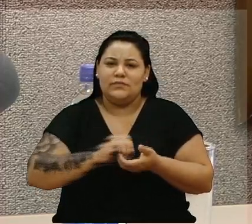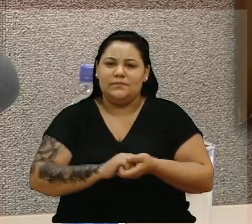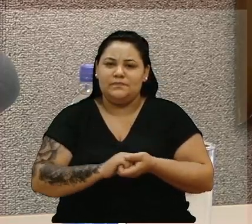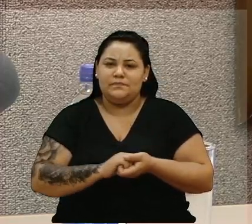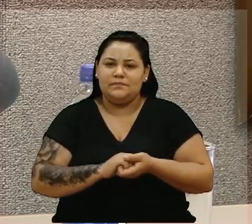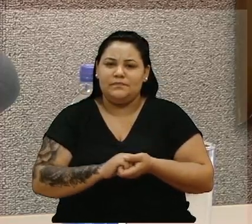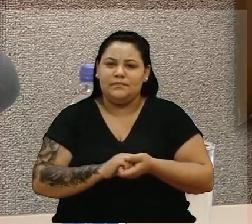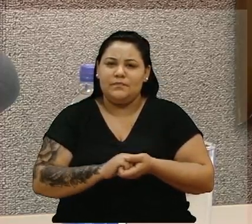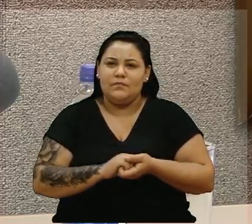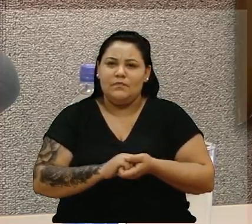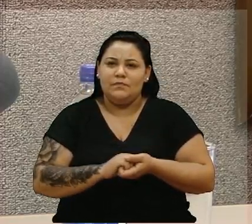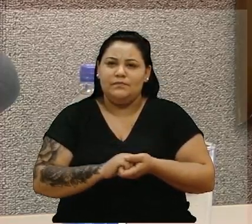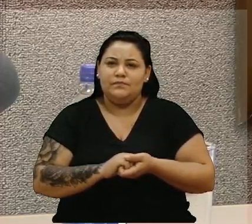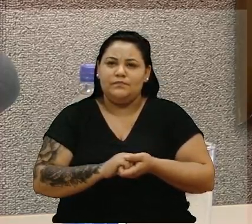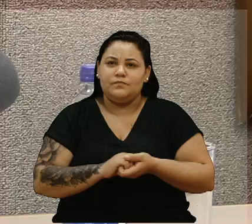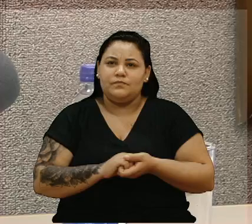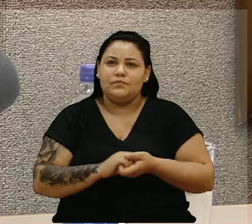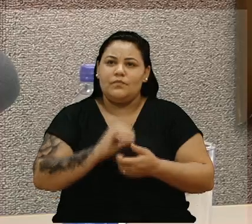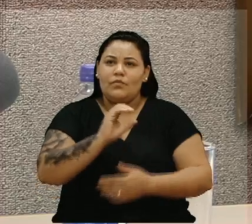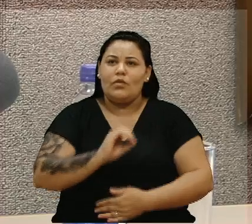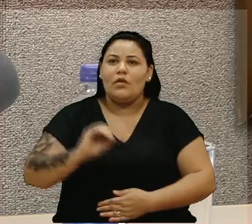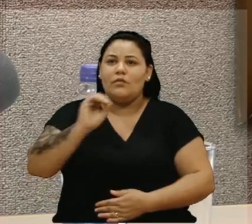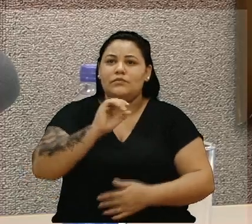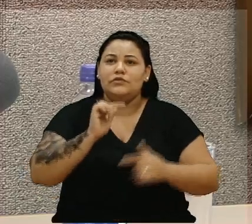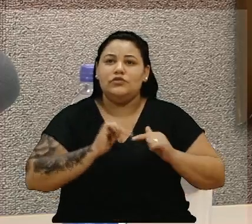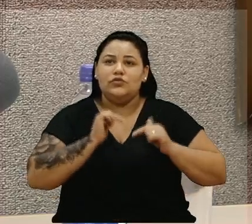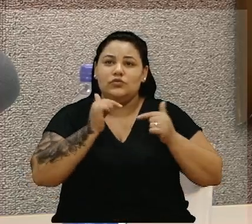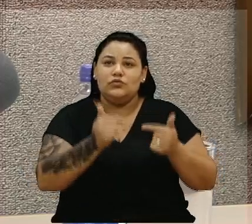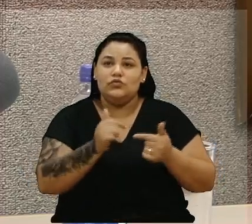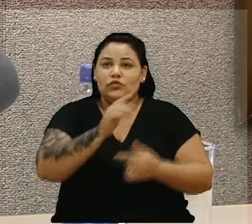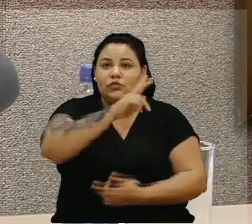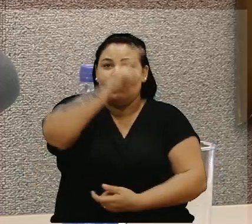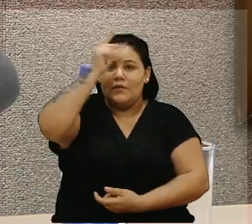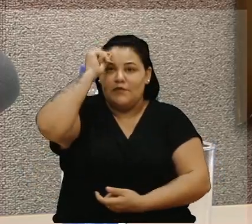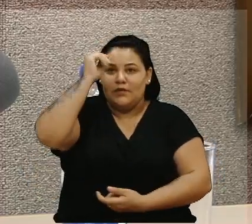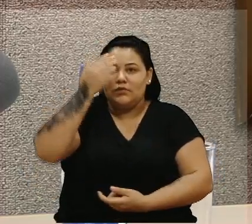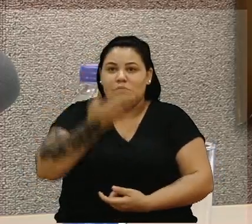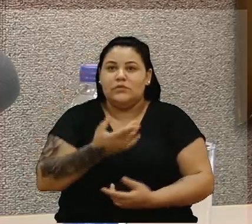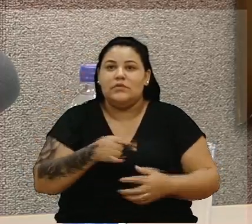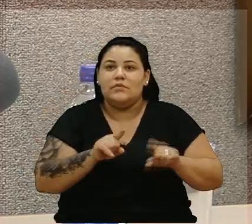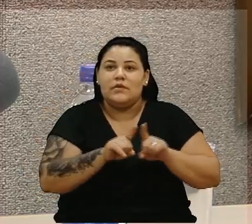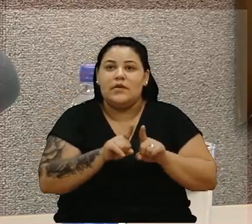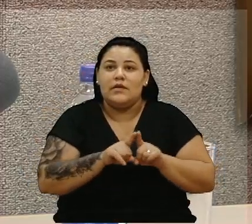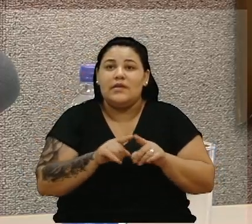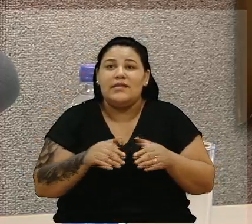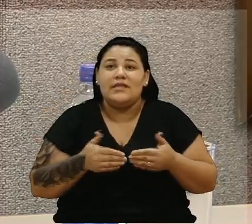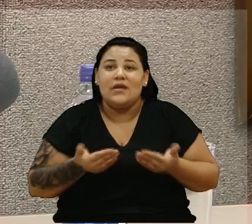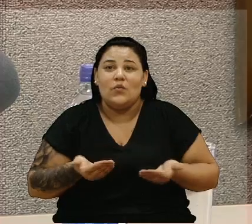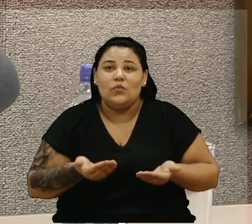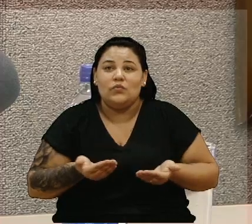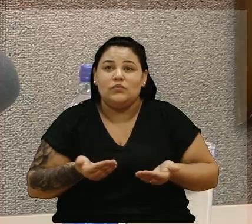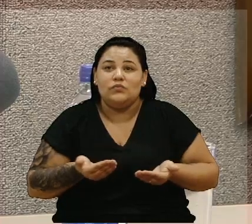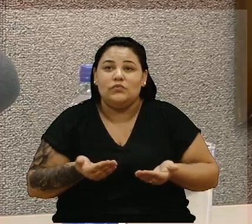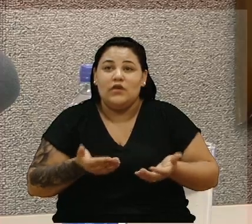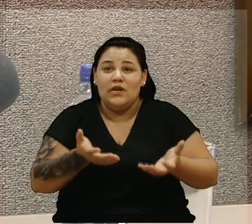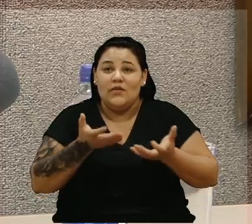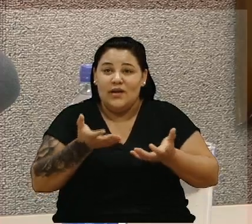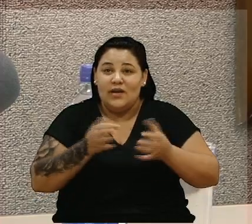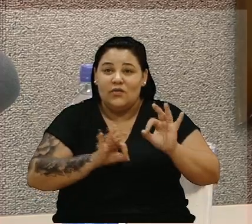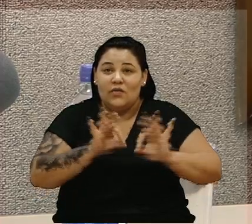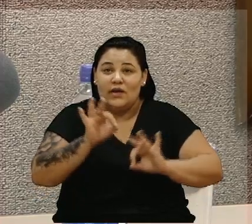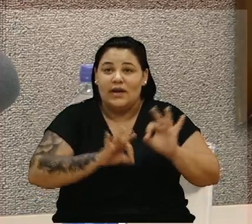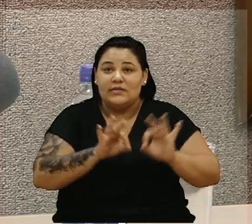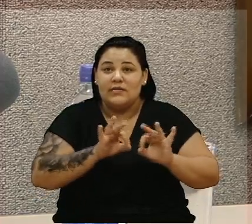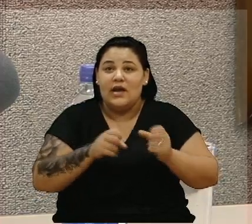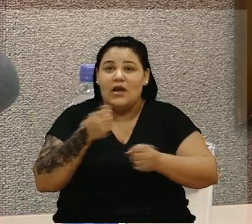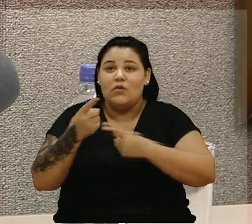uma magnífica ação do então prefeito Jaime Lerner. Então, eu quero ratificar aqui as falas